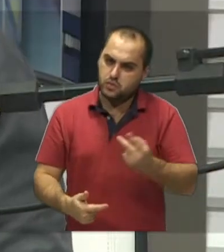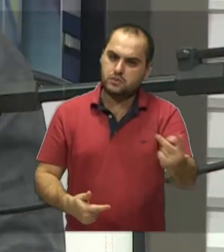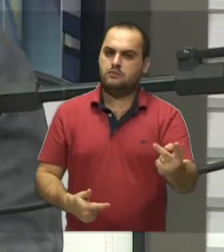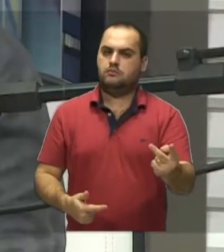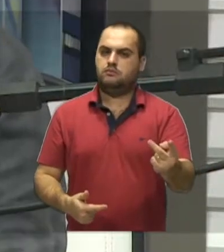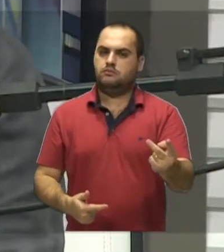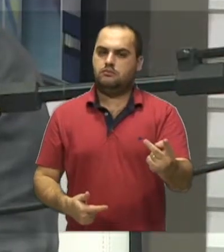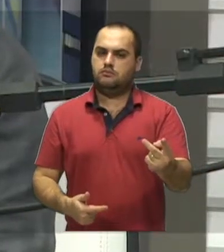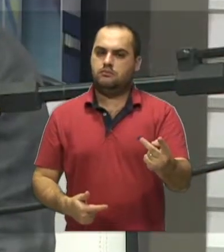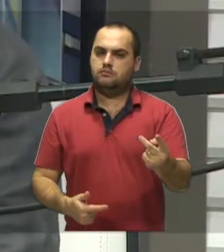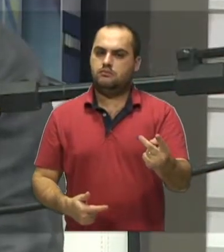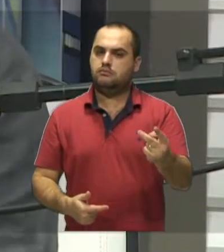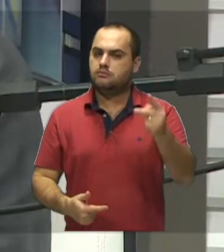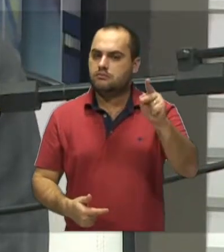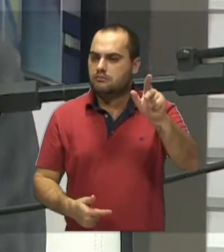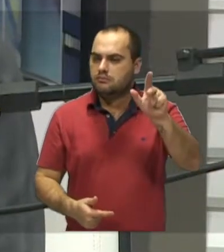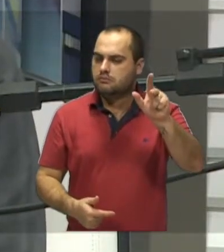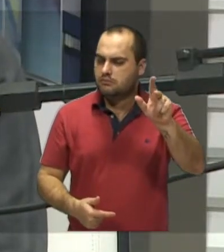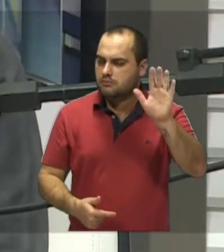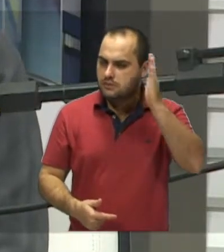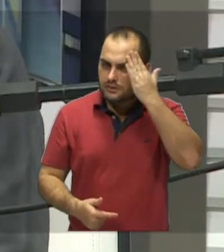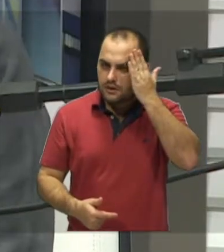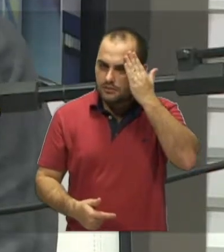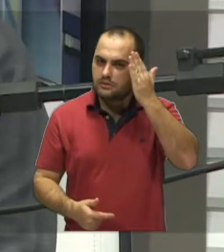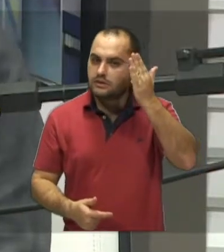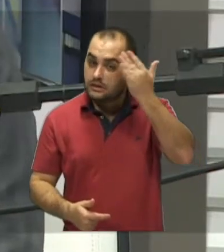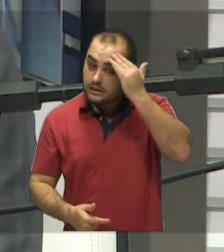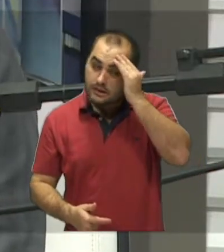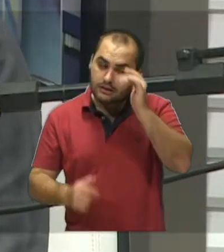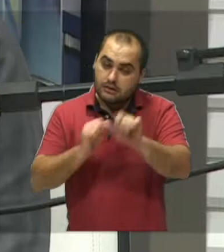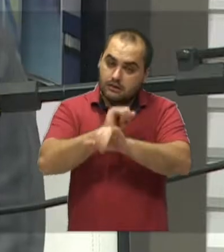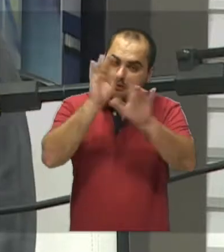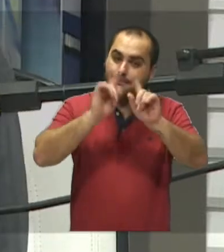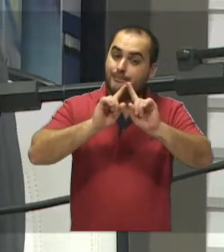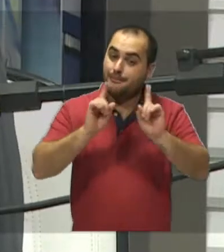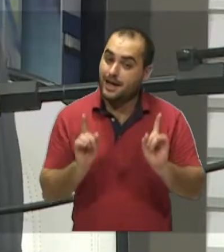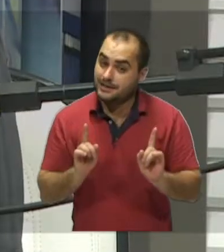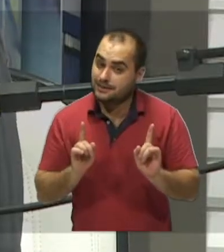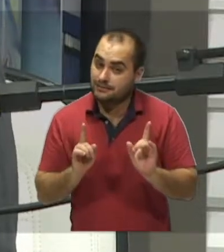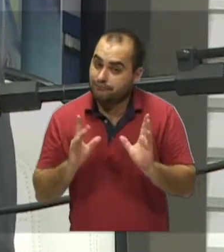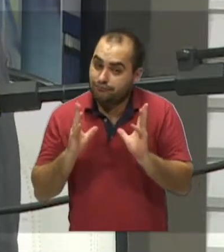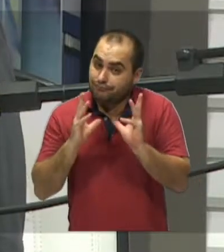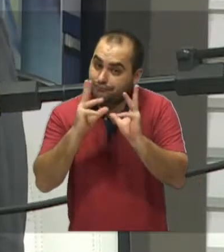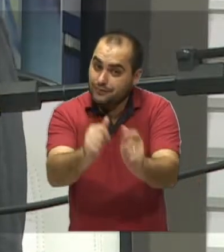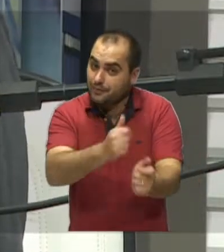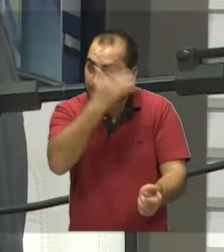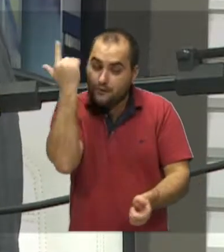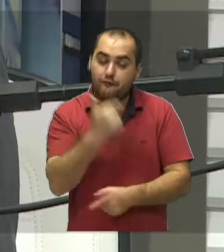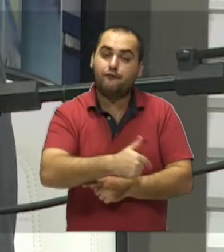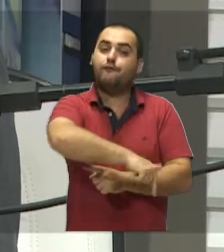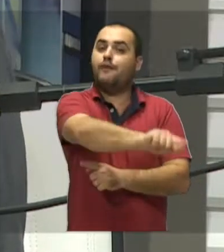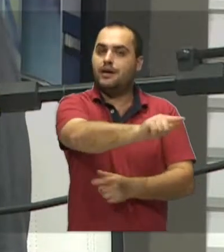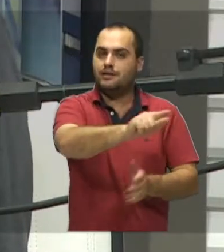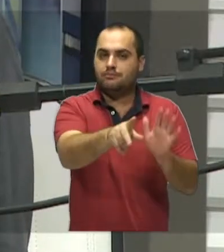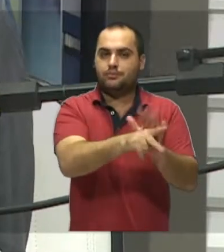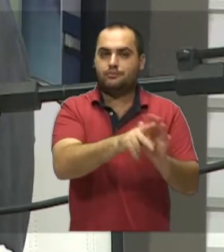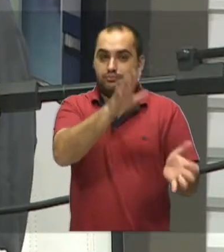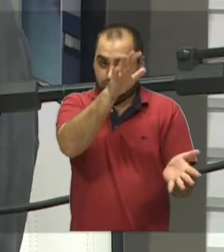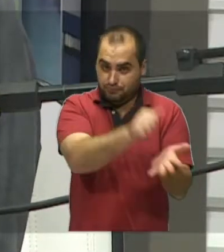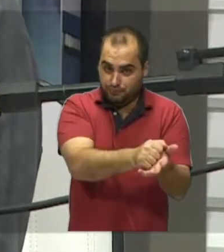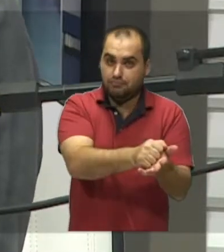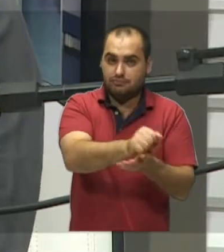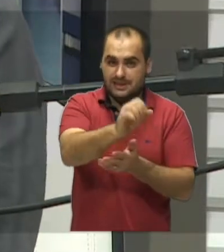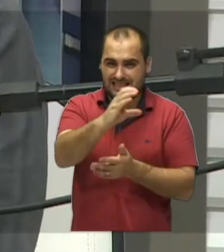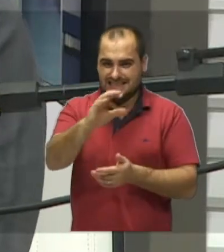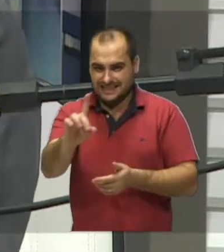a gente se escuta muito e leva muito em consideração. Mas eu acho que todo mundo que vai gravar, isso é uma coisa que eu levo comigo. Se você vai